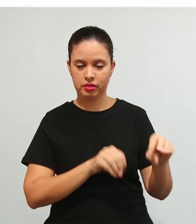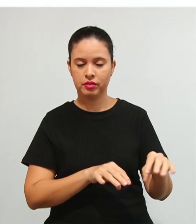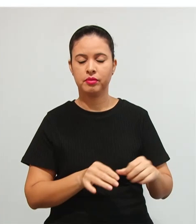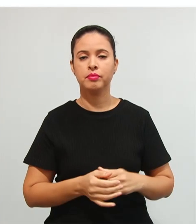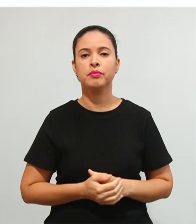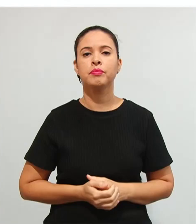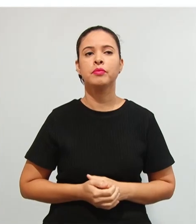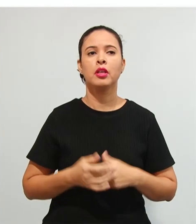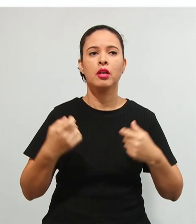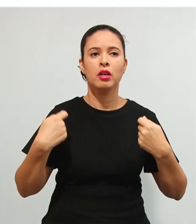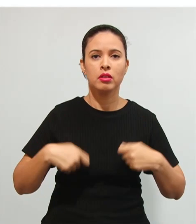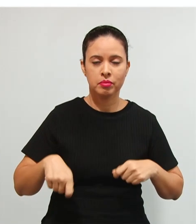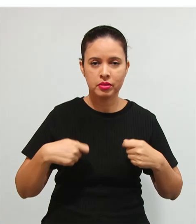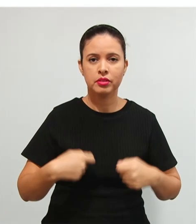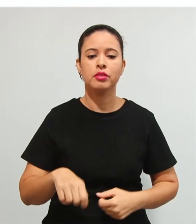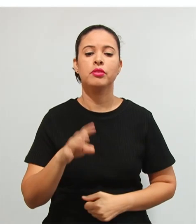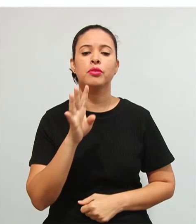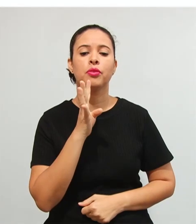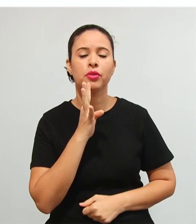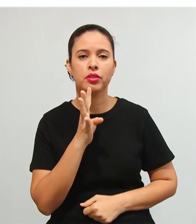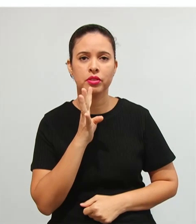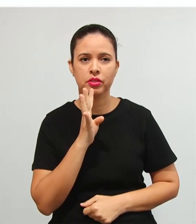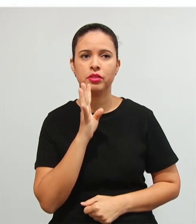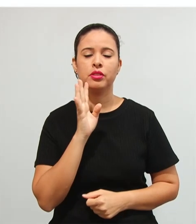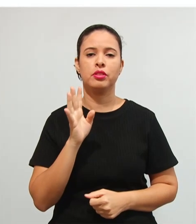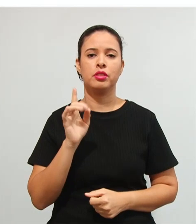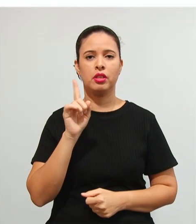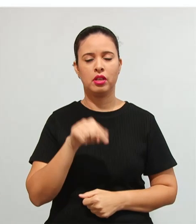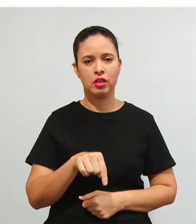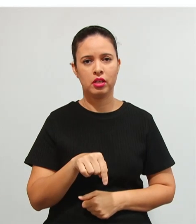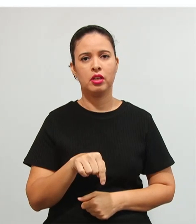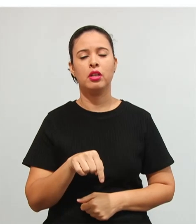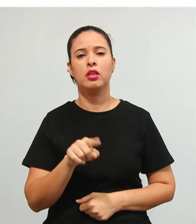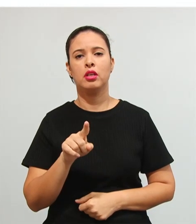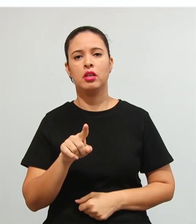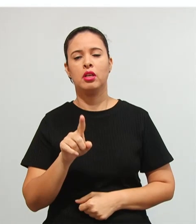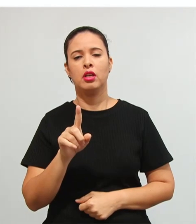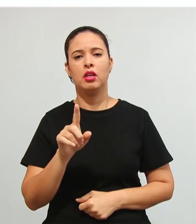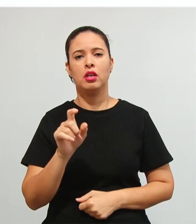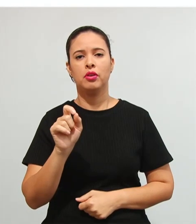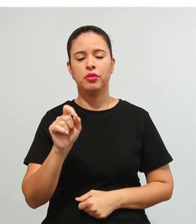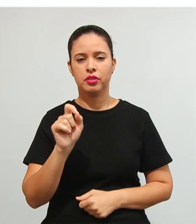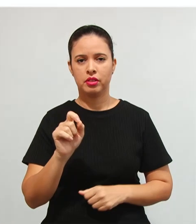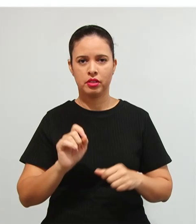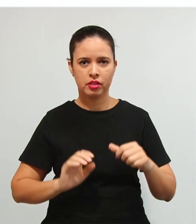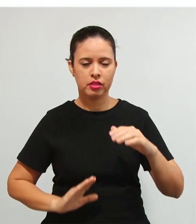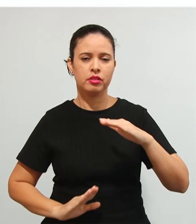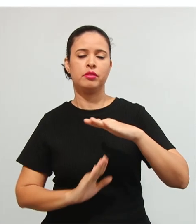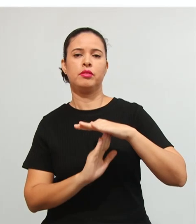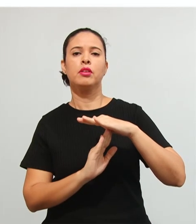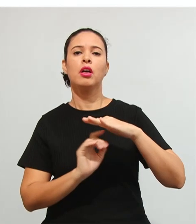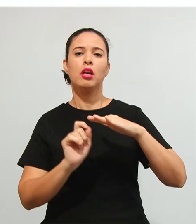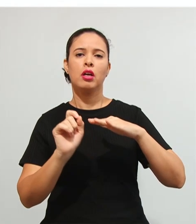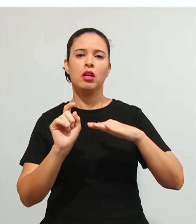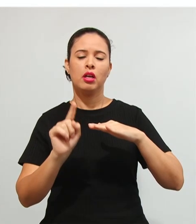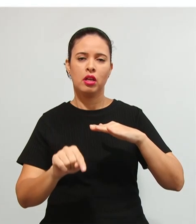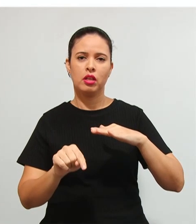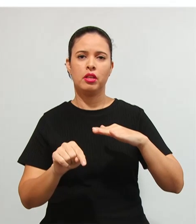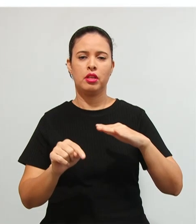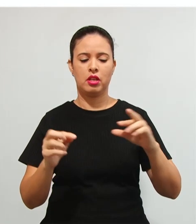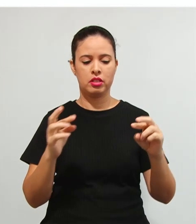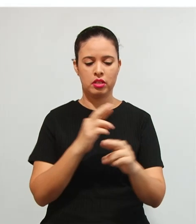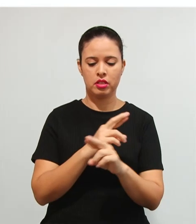Então, eu preciso conhecer as potencialidades e essas limitações em relação às formas de interação